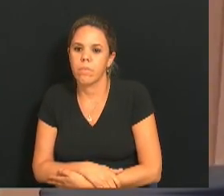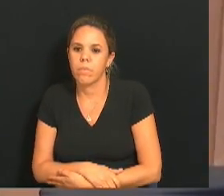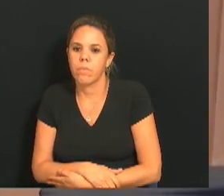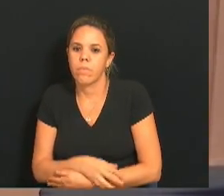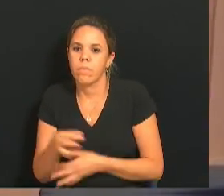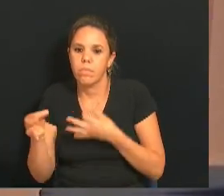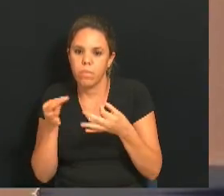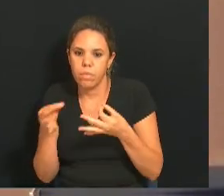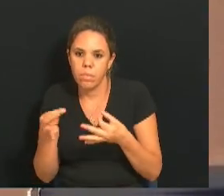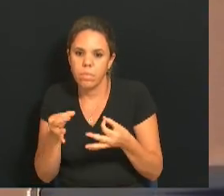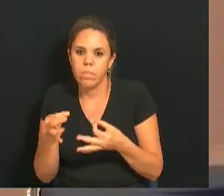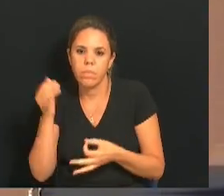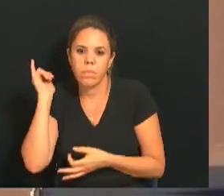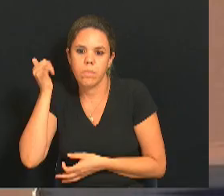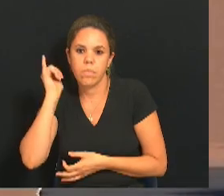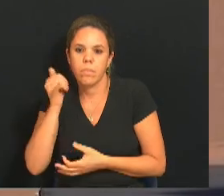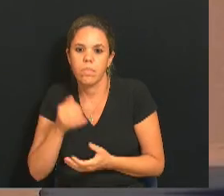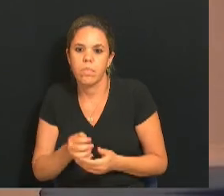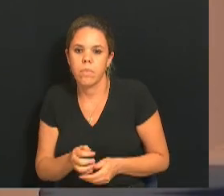uma narrativa